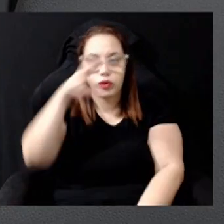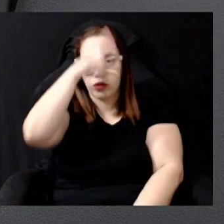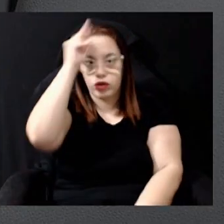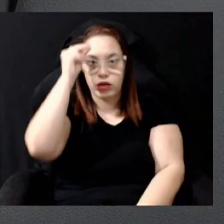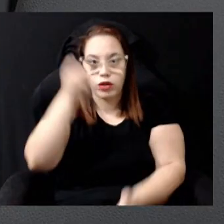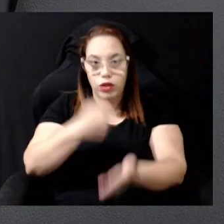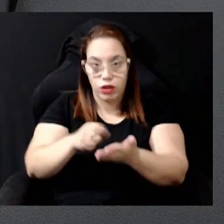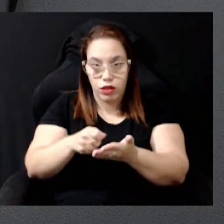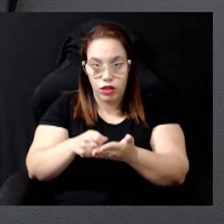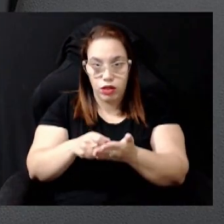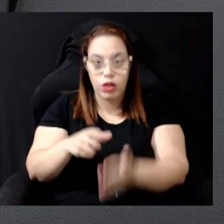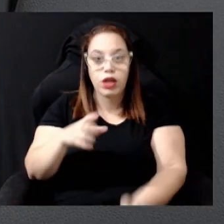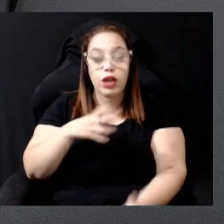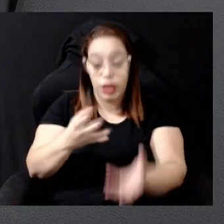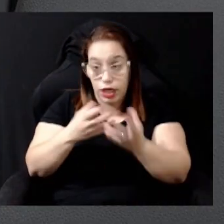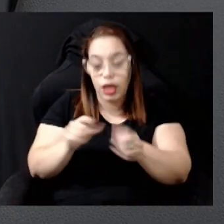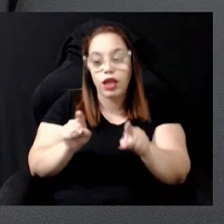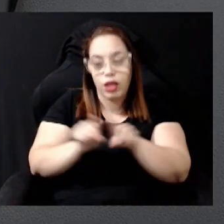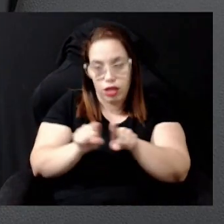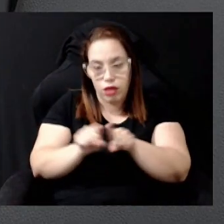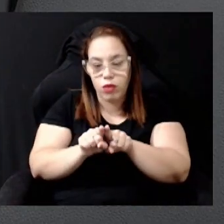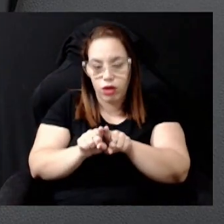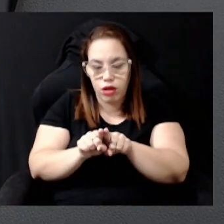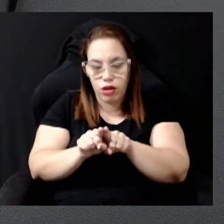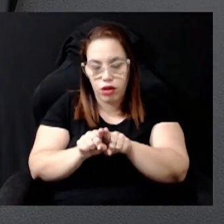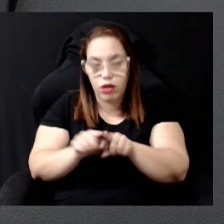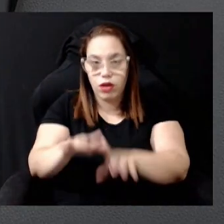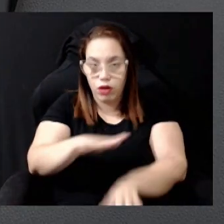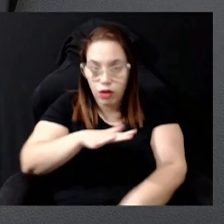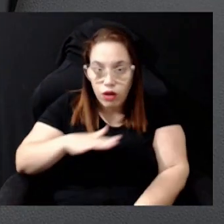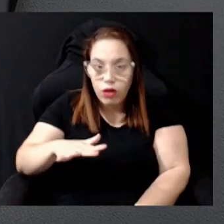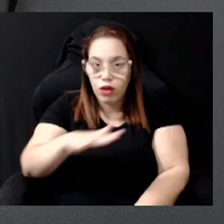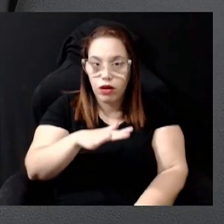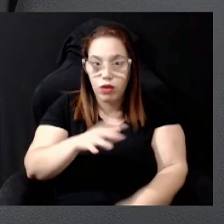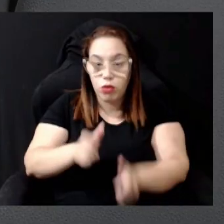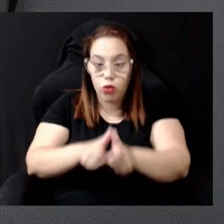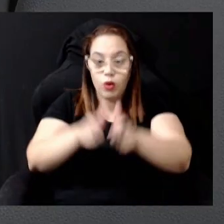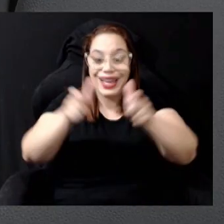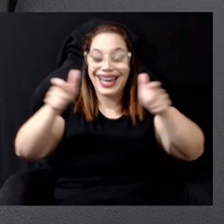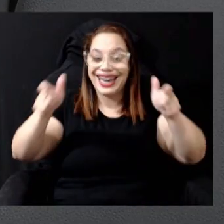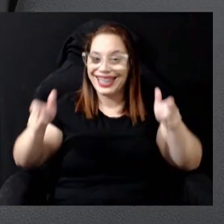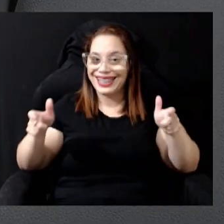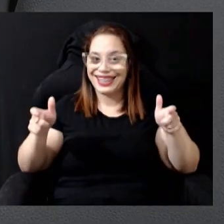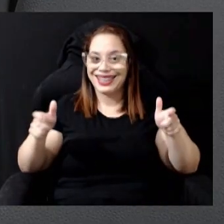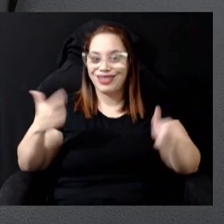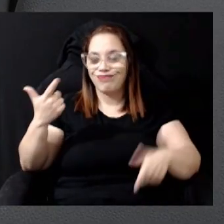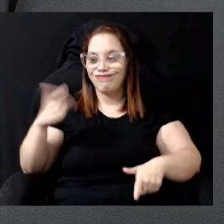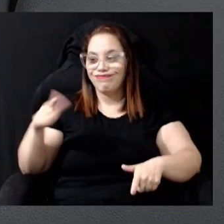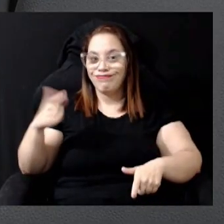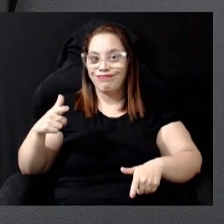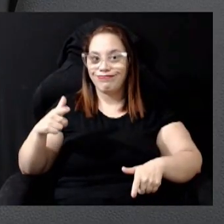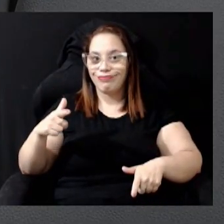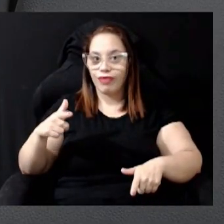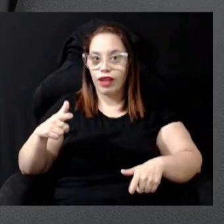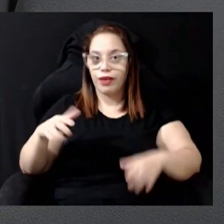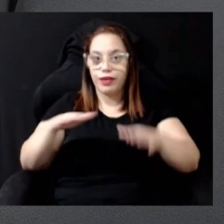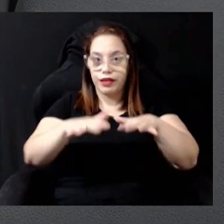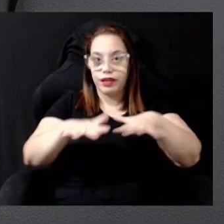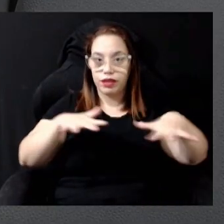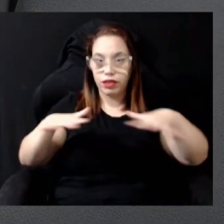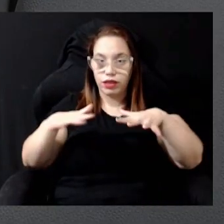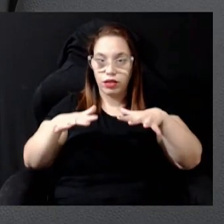tem interesse também, visto que é uma região muito grande e que não tem nenhum espaço, nenhum equipamento